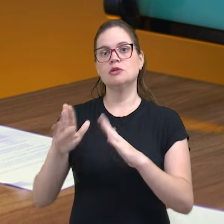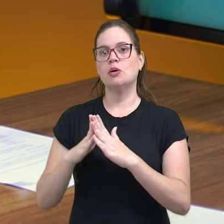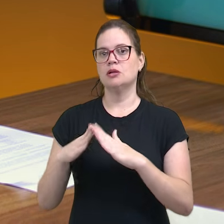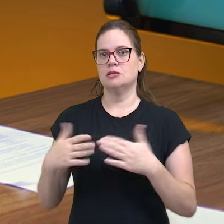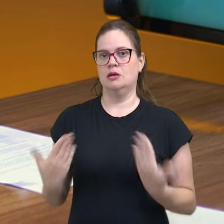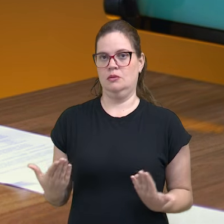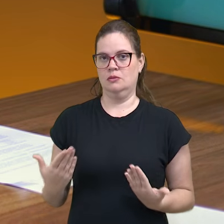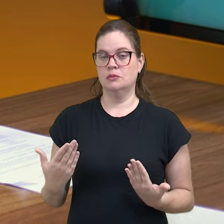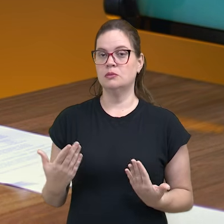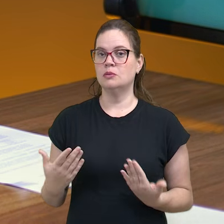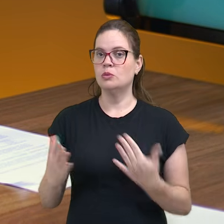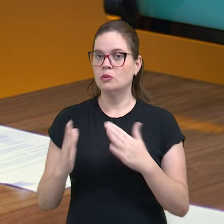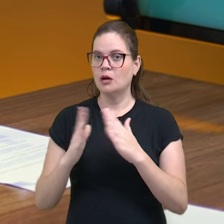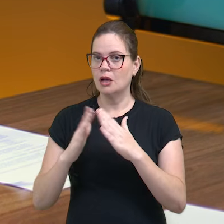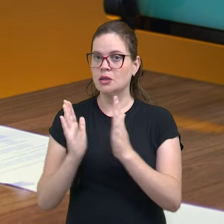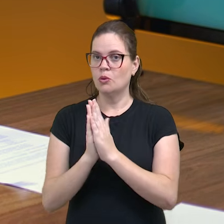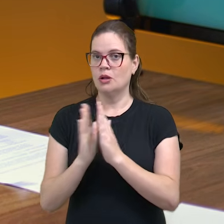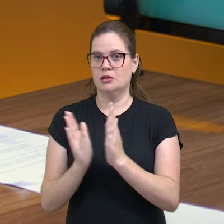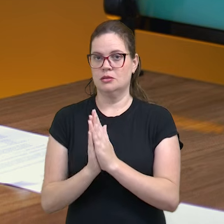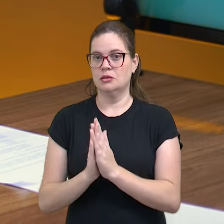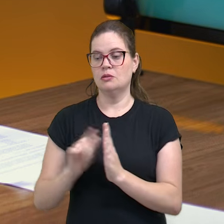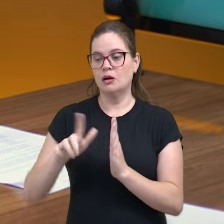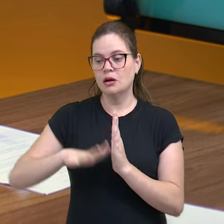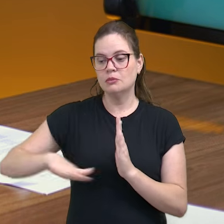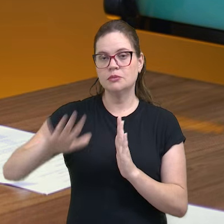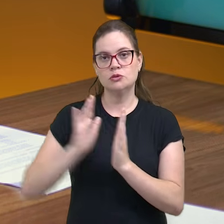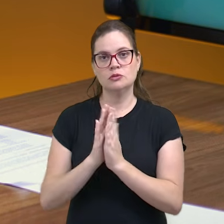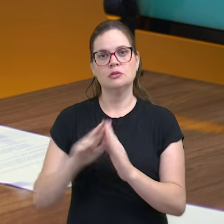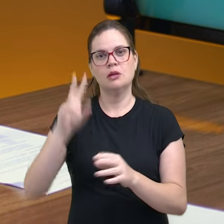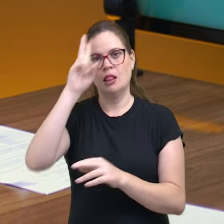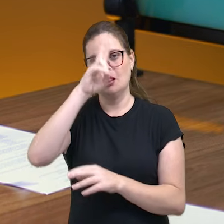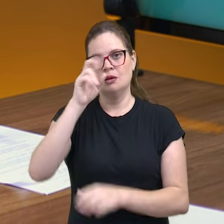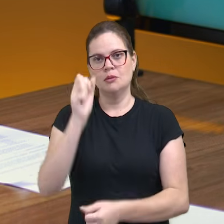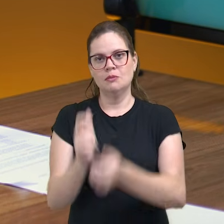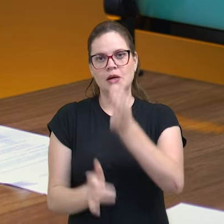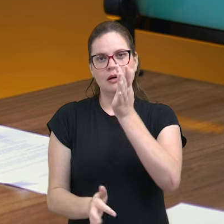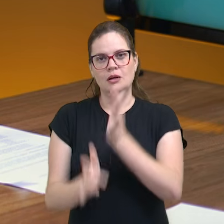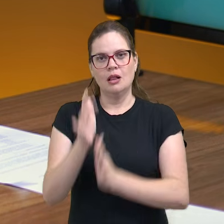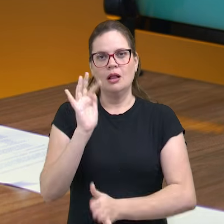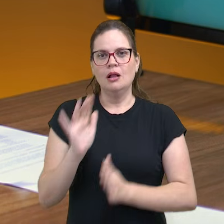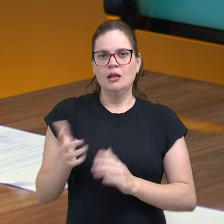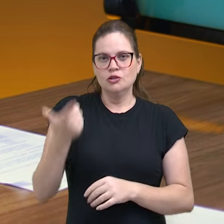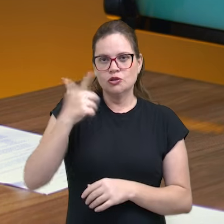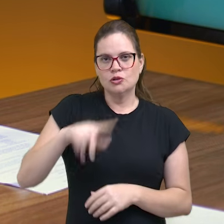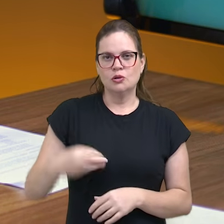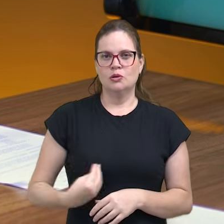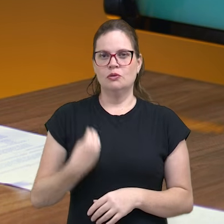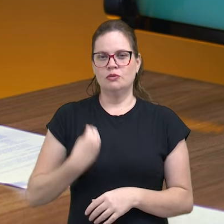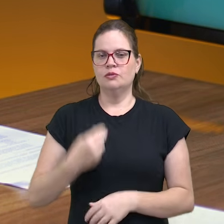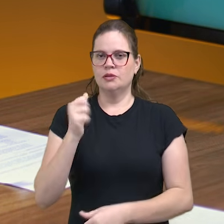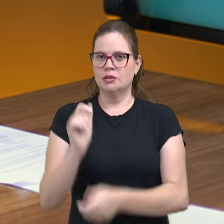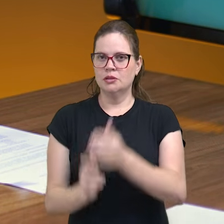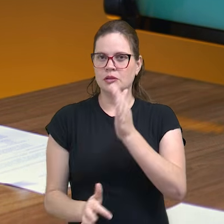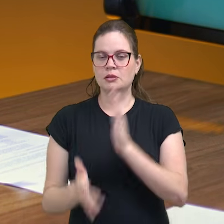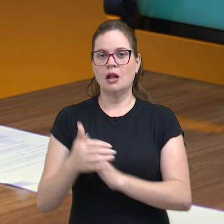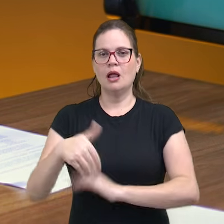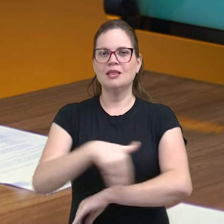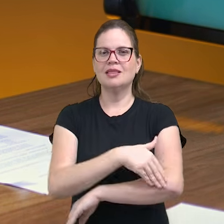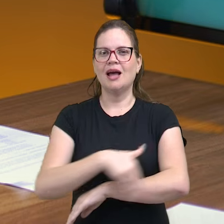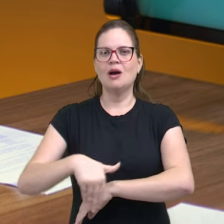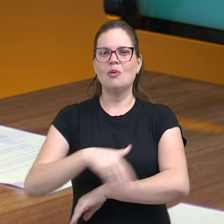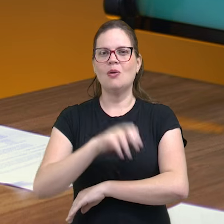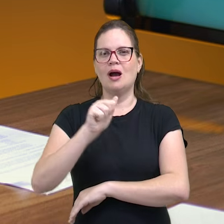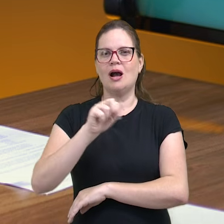do avivamento, os avivamentos, né? O avivamento da Rua Azusa, que era basicamente oração. Isso. Orar. E a palavra fala, orai